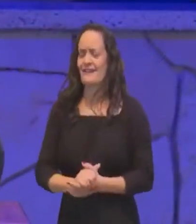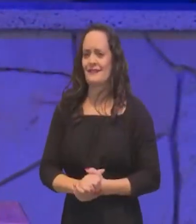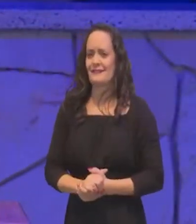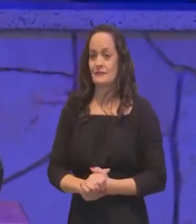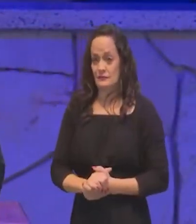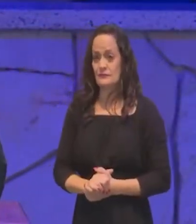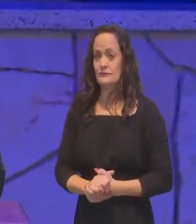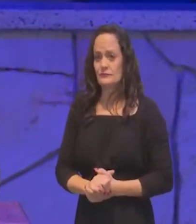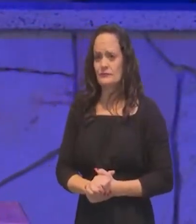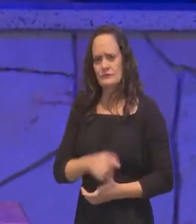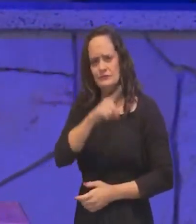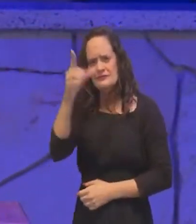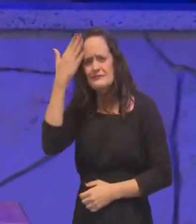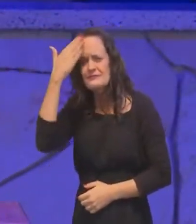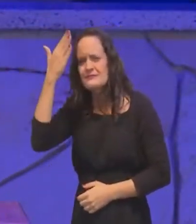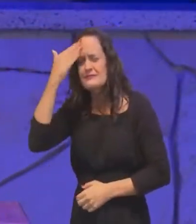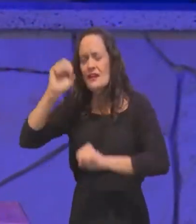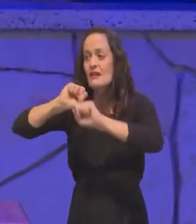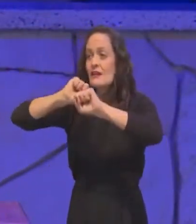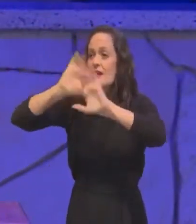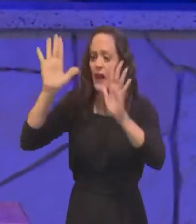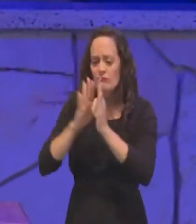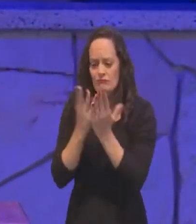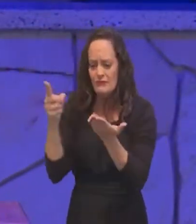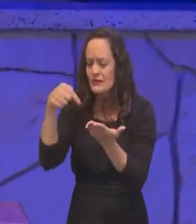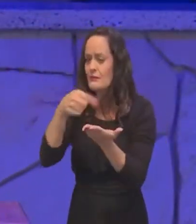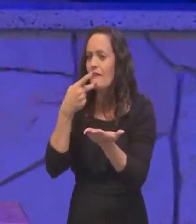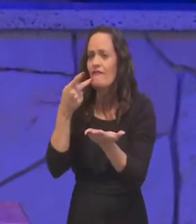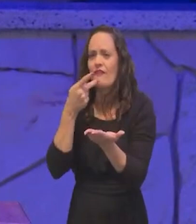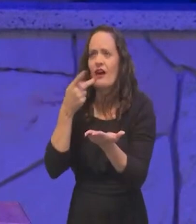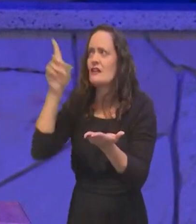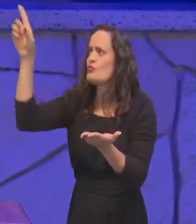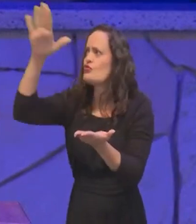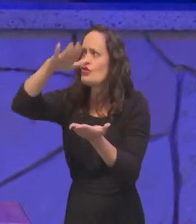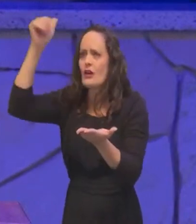muito patente, é muito clara nas páginas das Escrituras.